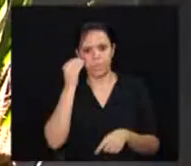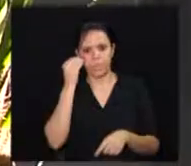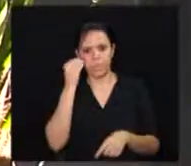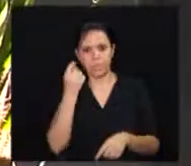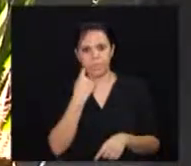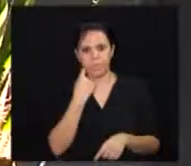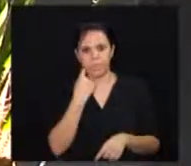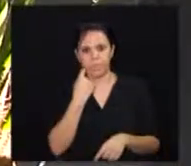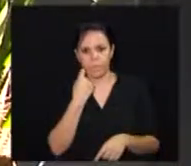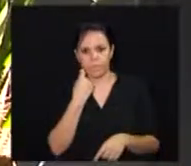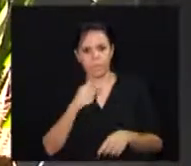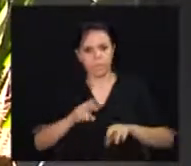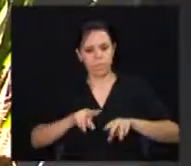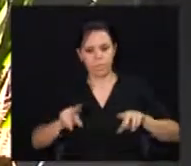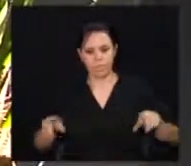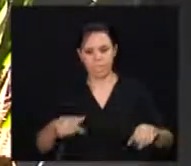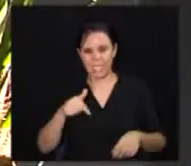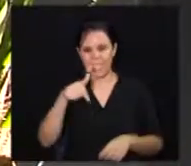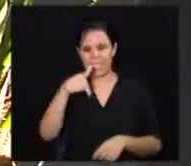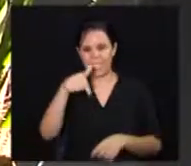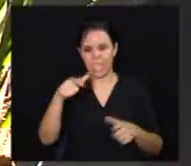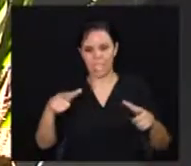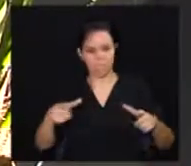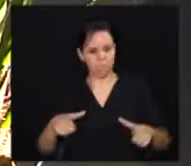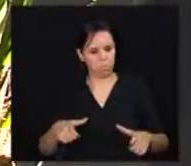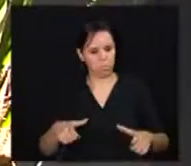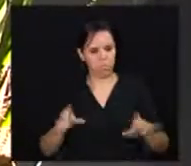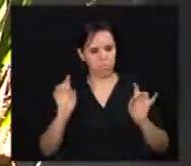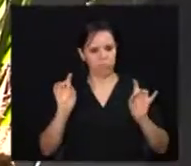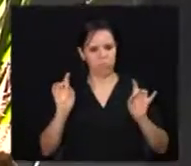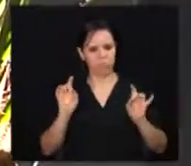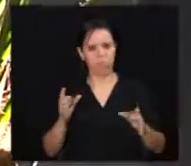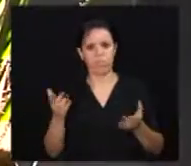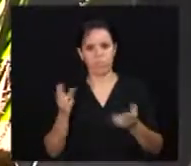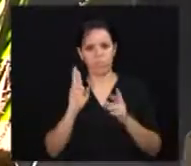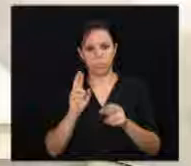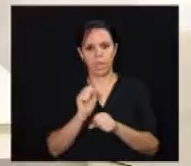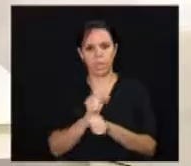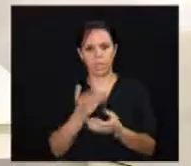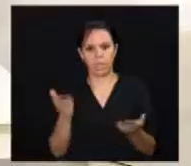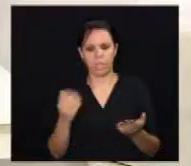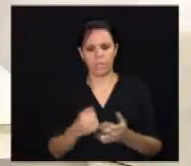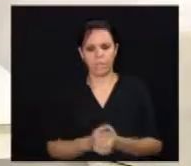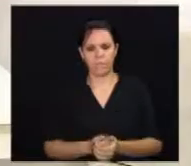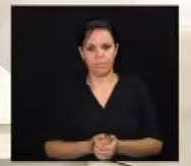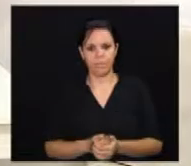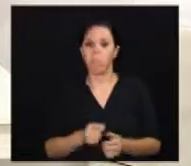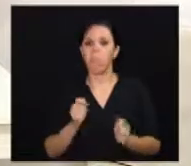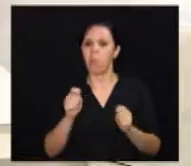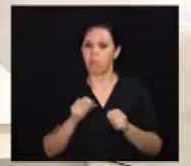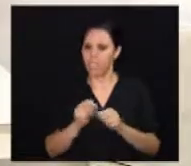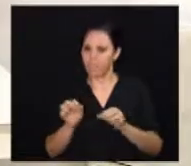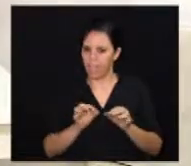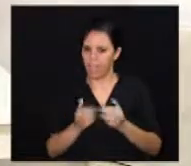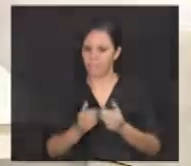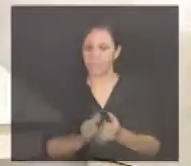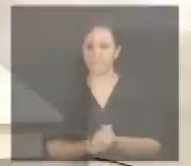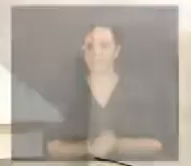Eric Jacan, 7 pratos. É muito legal, espero vocês. E olha só, façam em casa.